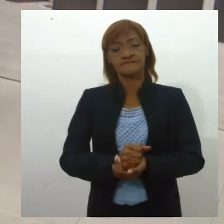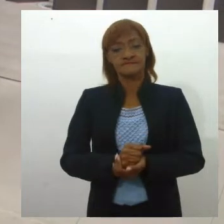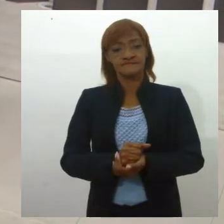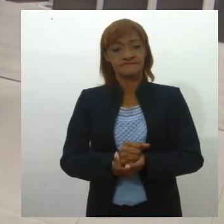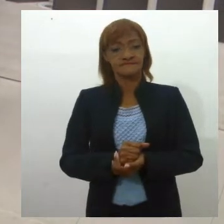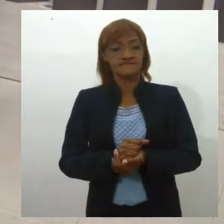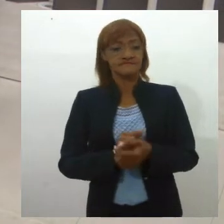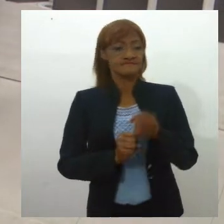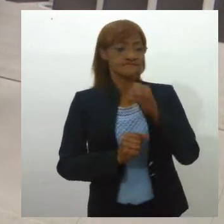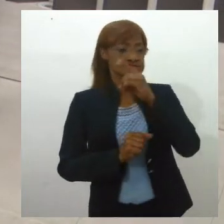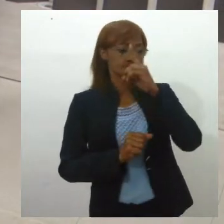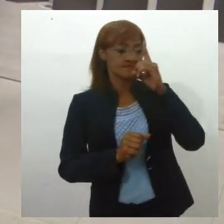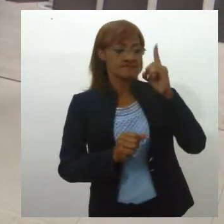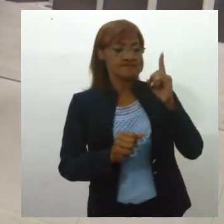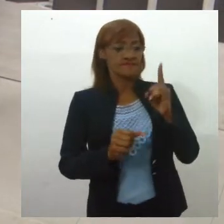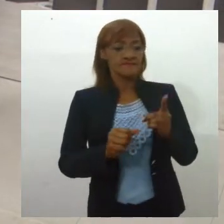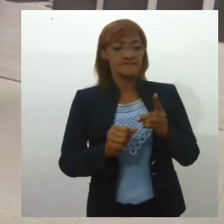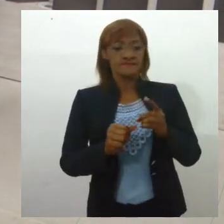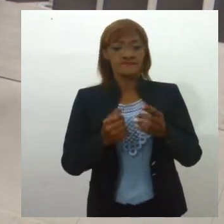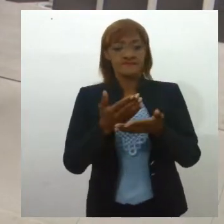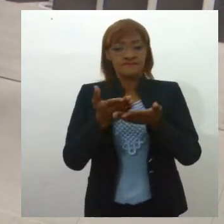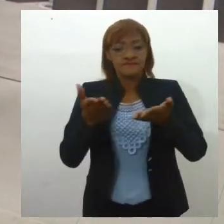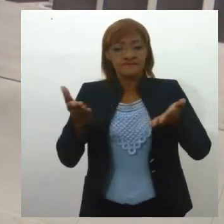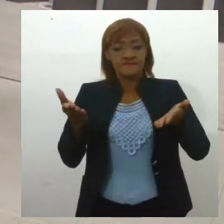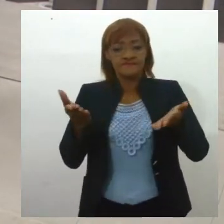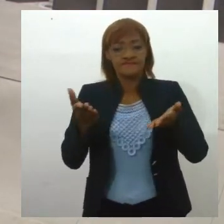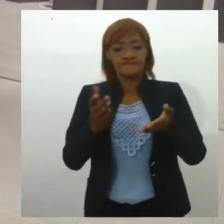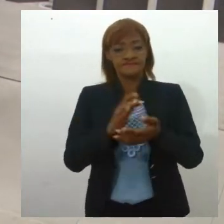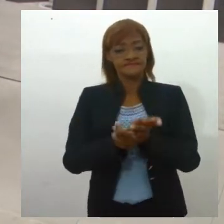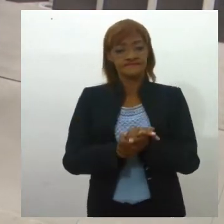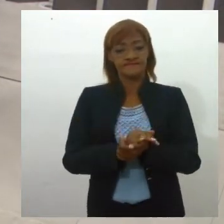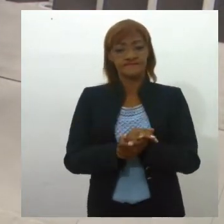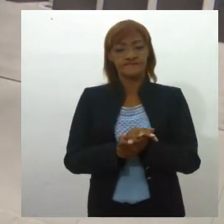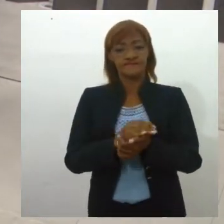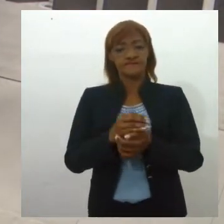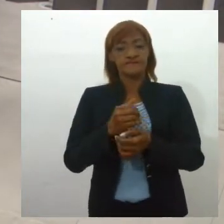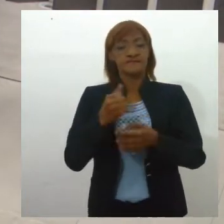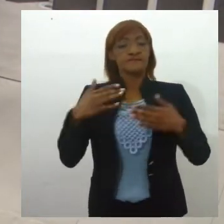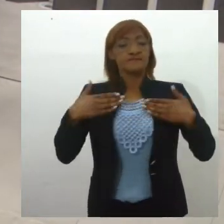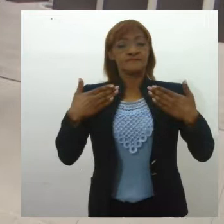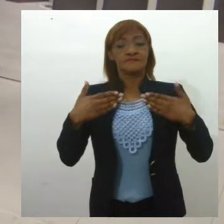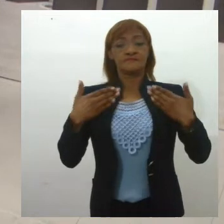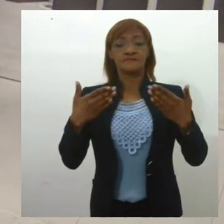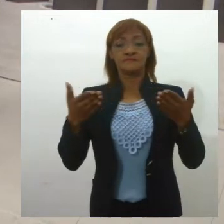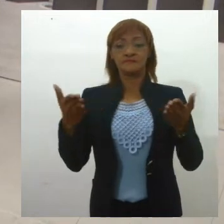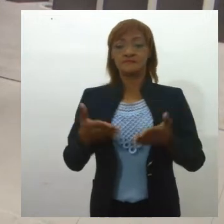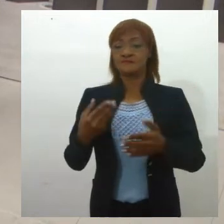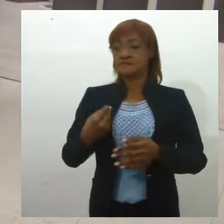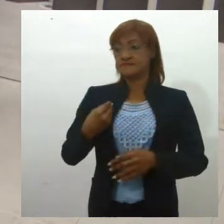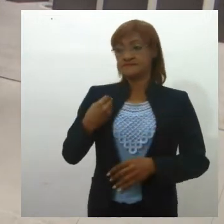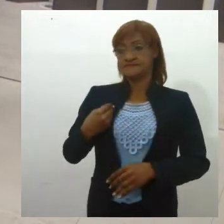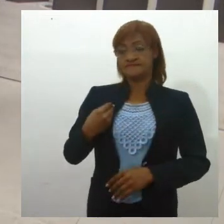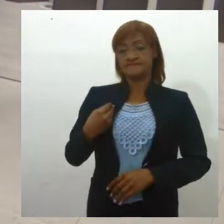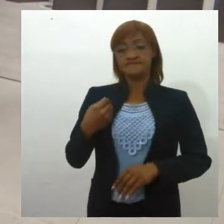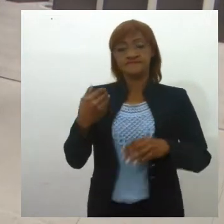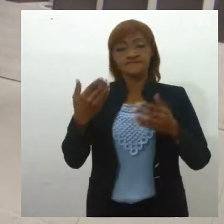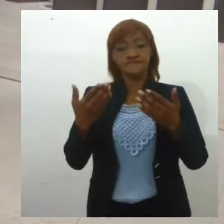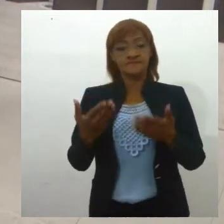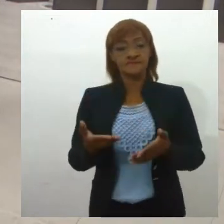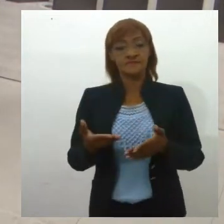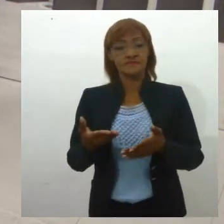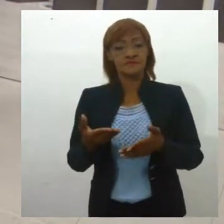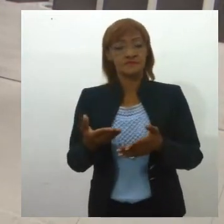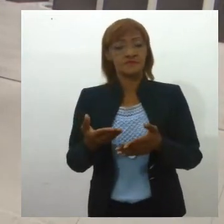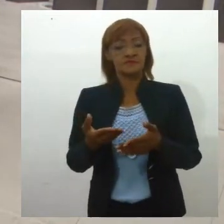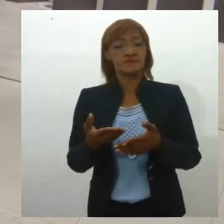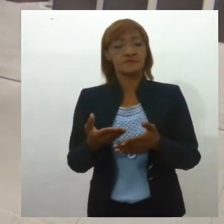dia, Larissa. Bom dia, telespectadores. Muito alegria estar aqui com vocês. Então, o projeto Azahar Flor Laranjeiras, ele tem